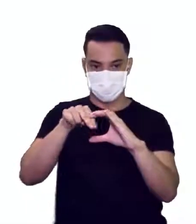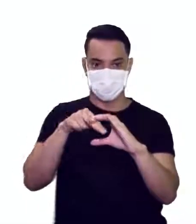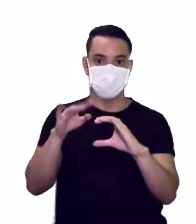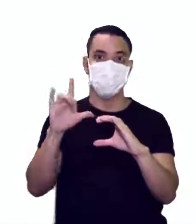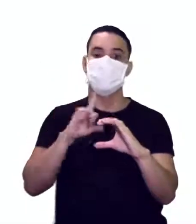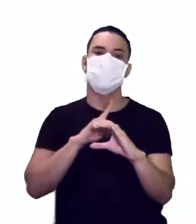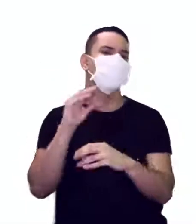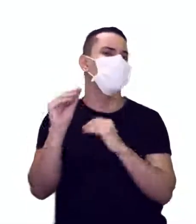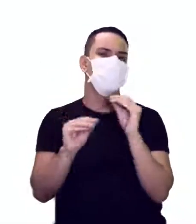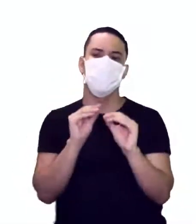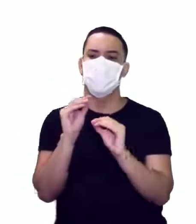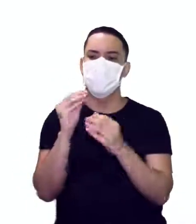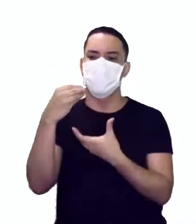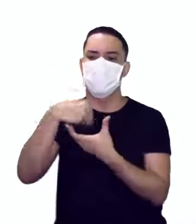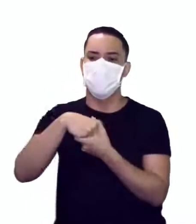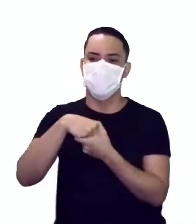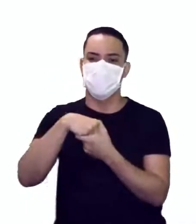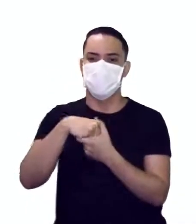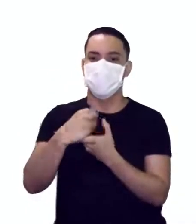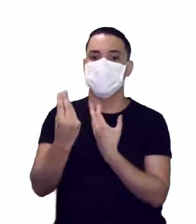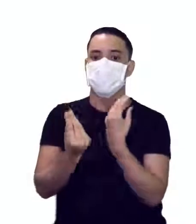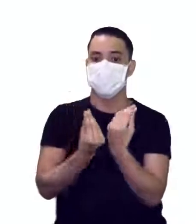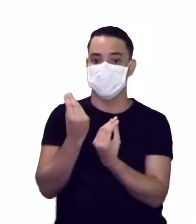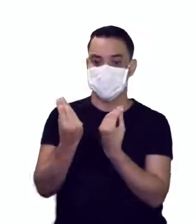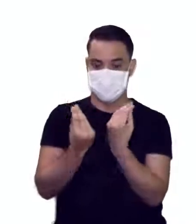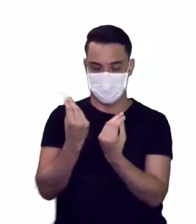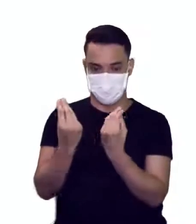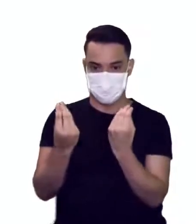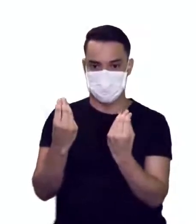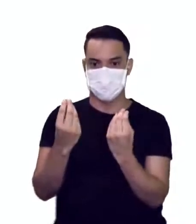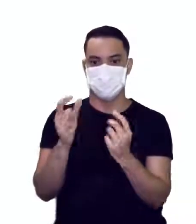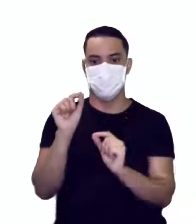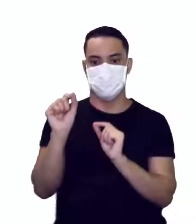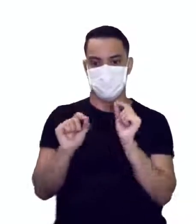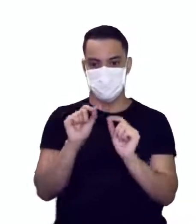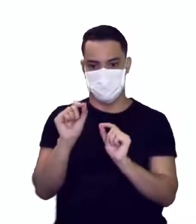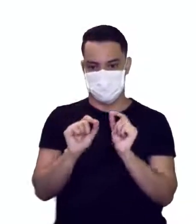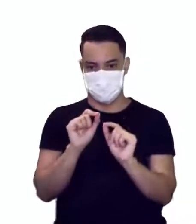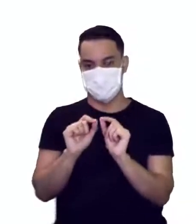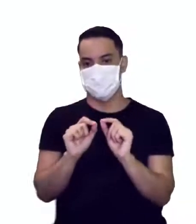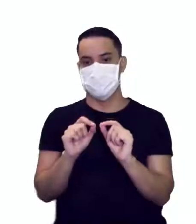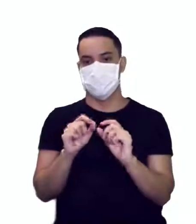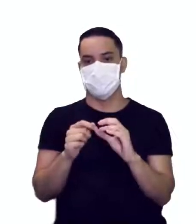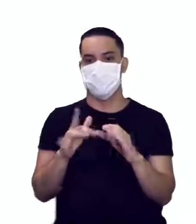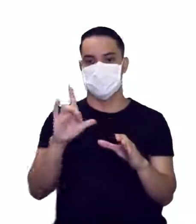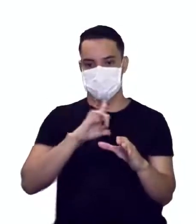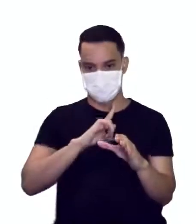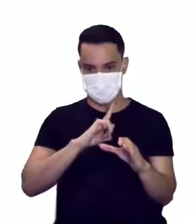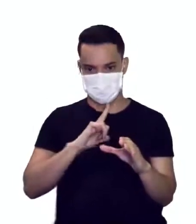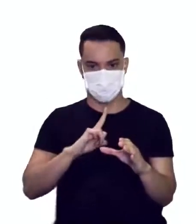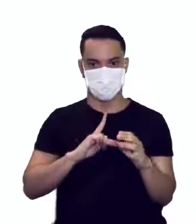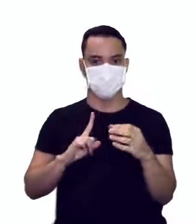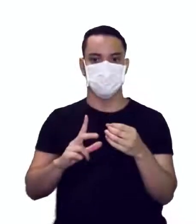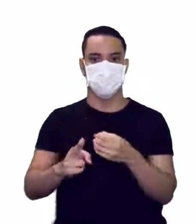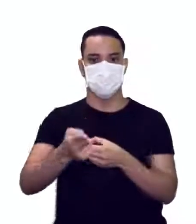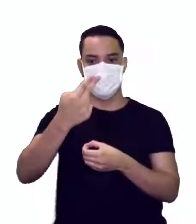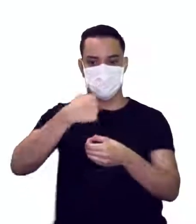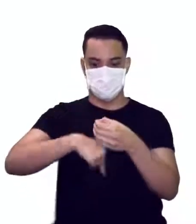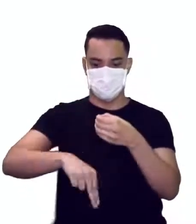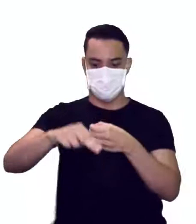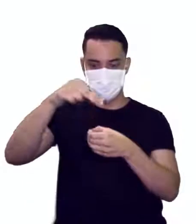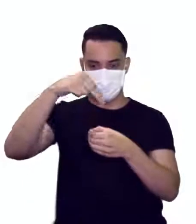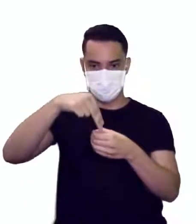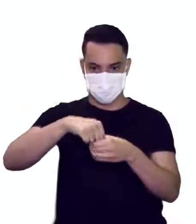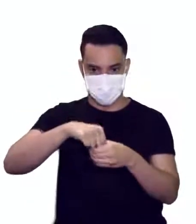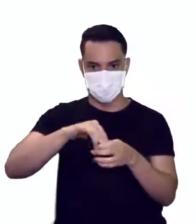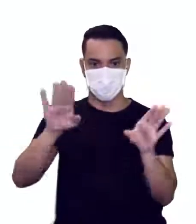Ficam quem? Ficam os nêutrons e os prótons, tá? Como eu tinha falado para vocês, lá no